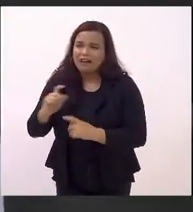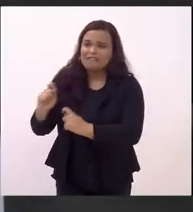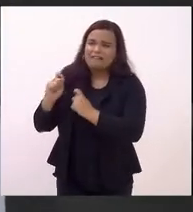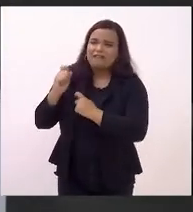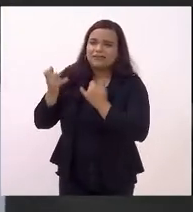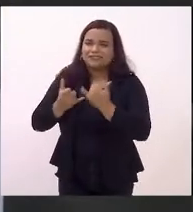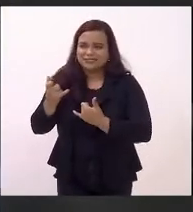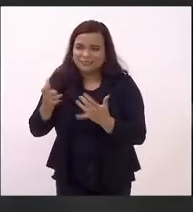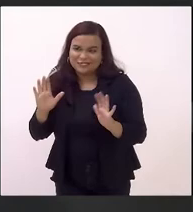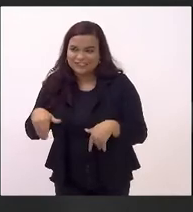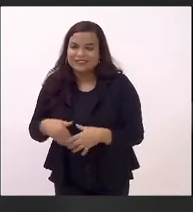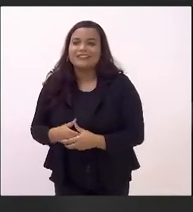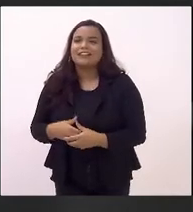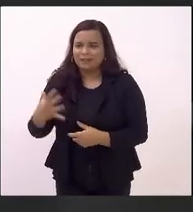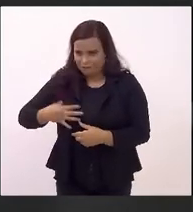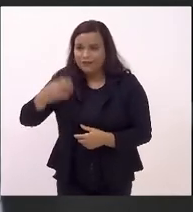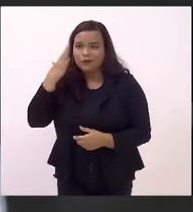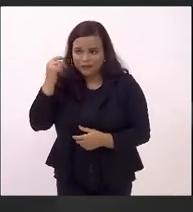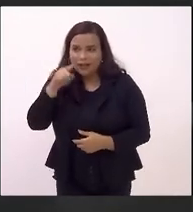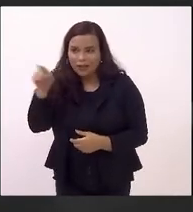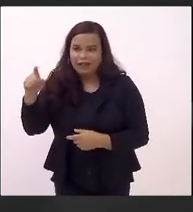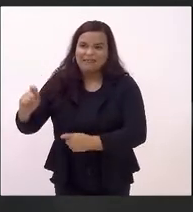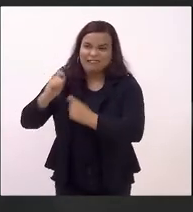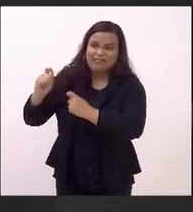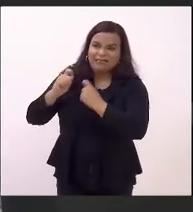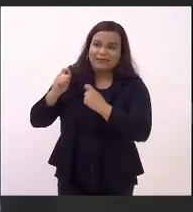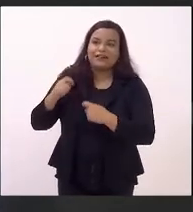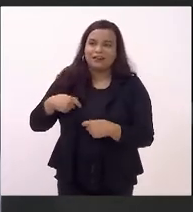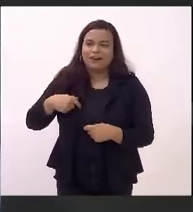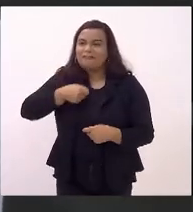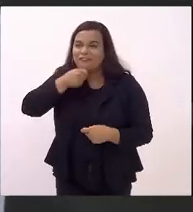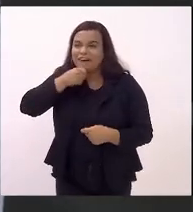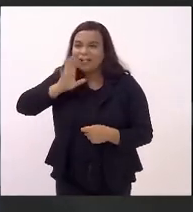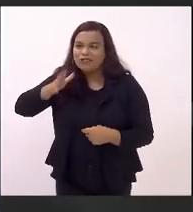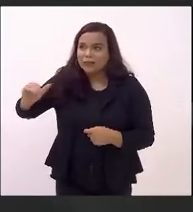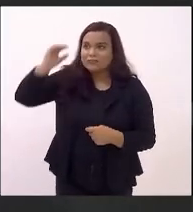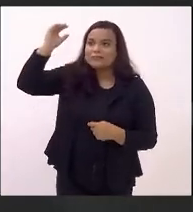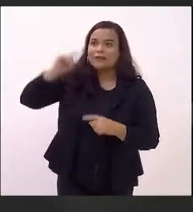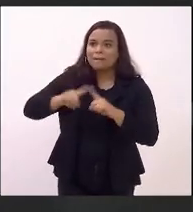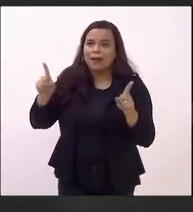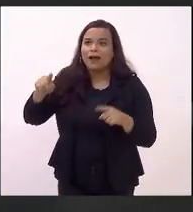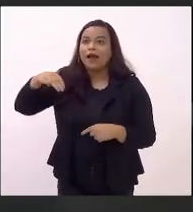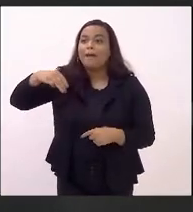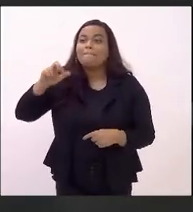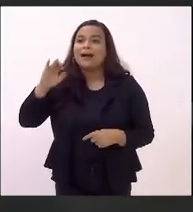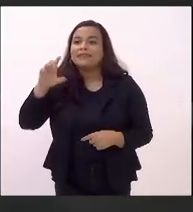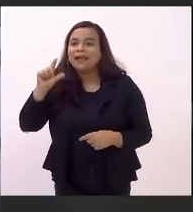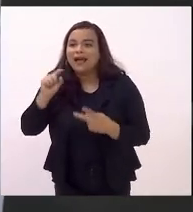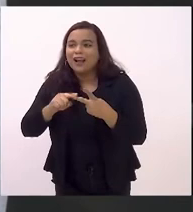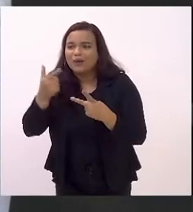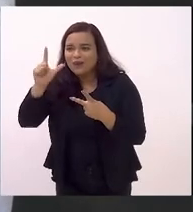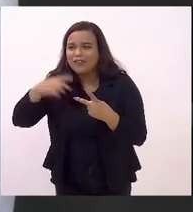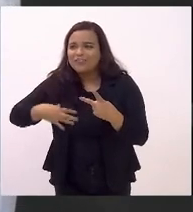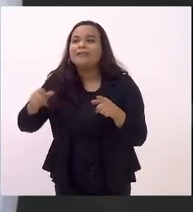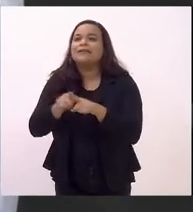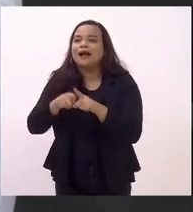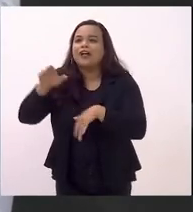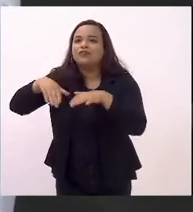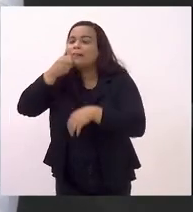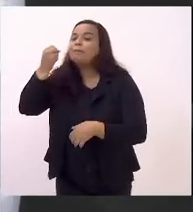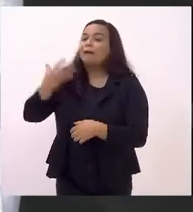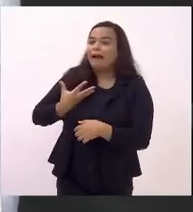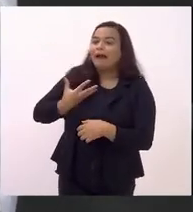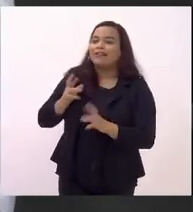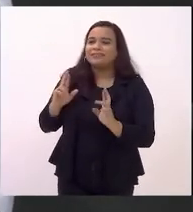né? Porque filho sabe como é que é, né? Mesmo velho de guerra. Marcelo, às vezes, diz a mesma coisa. Né? Não